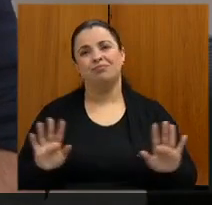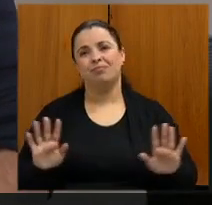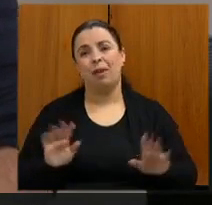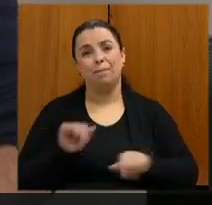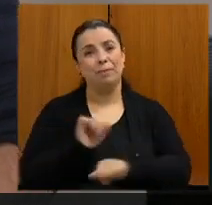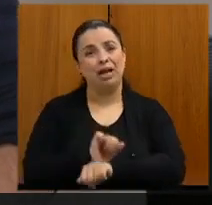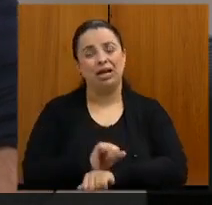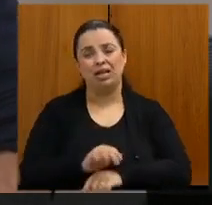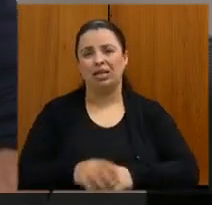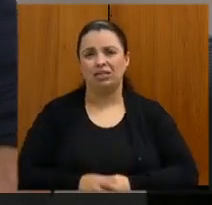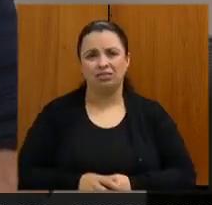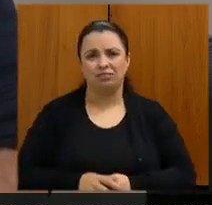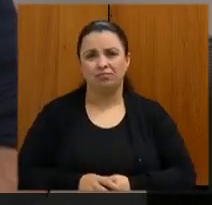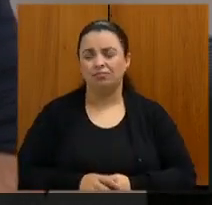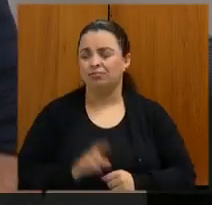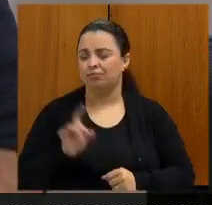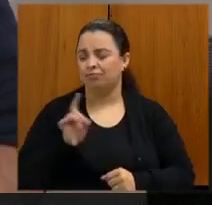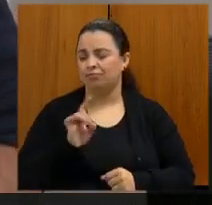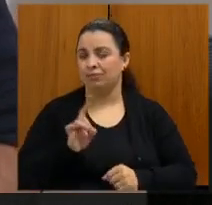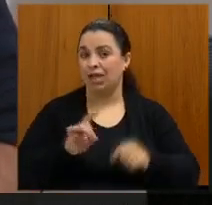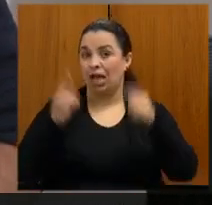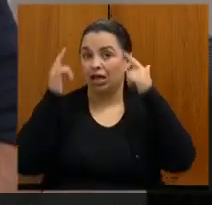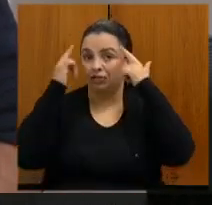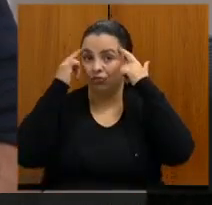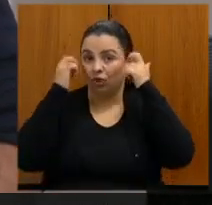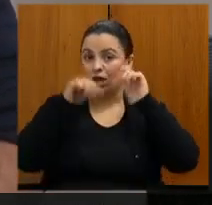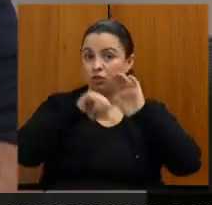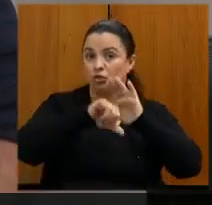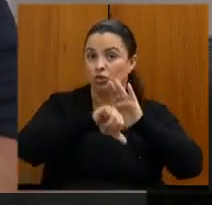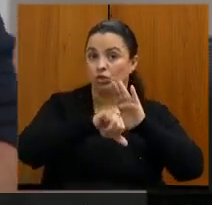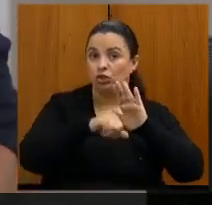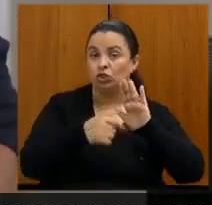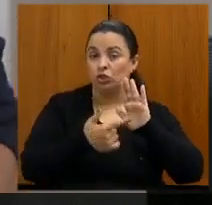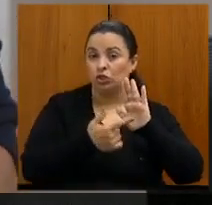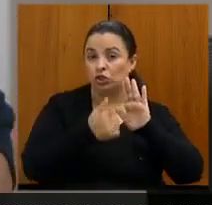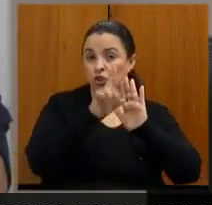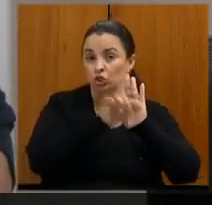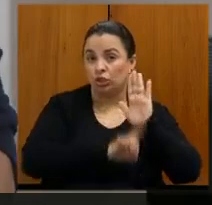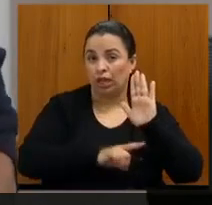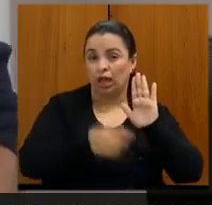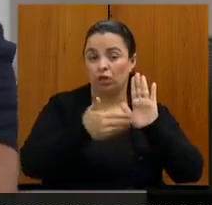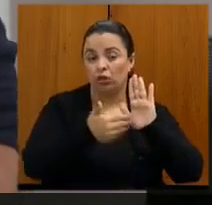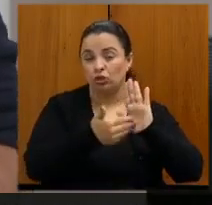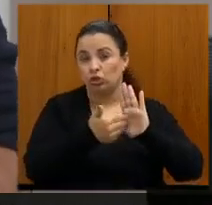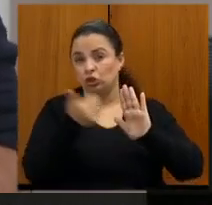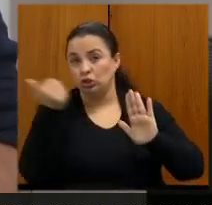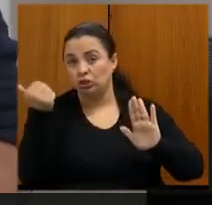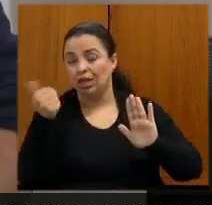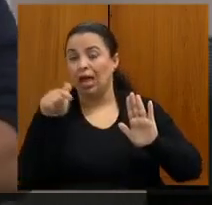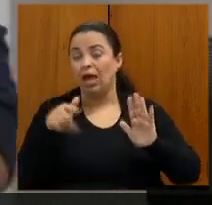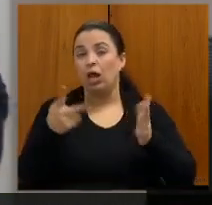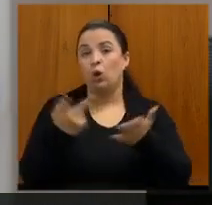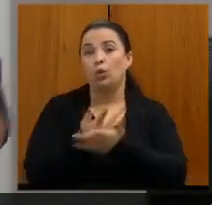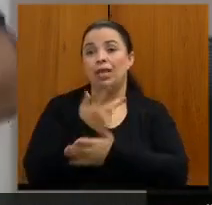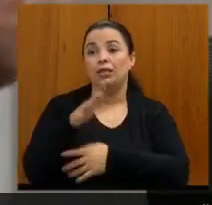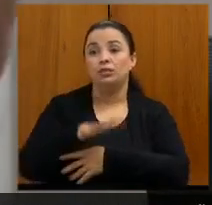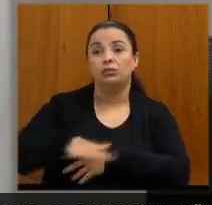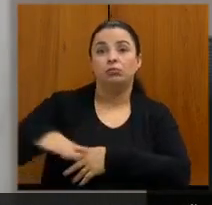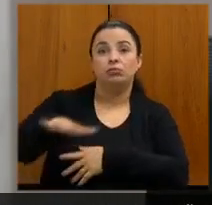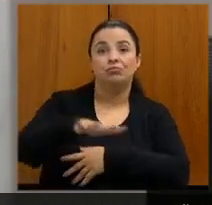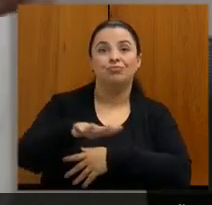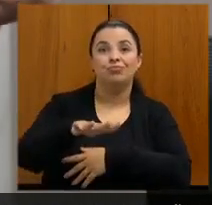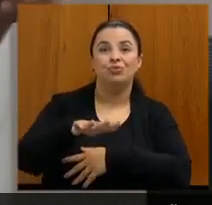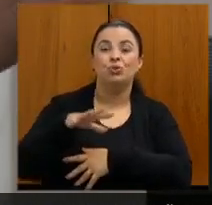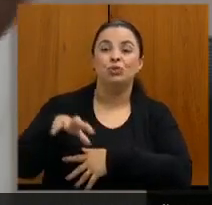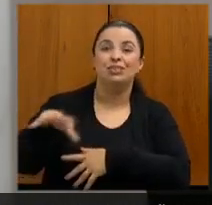direitos que vocês de cotidianamente sofrem elas estão nos territórios Então à época